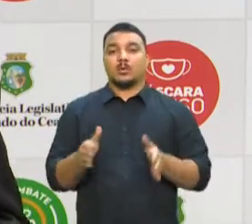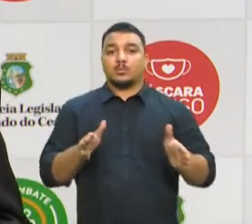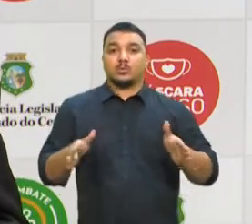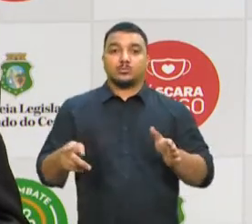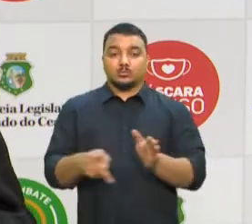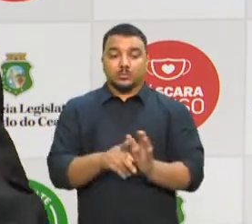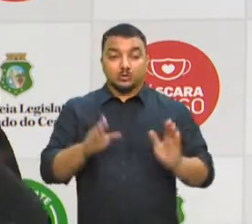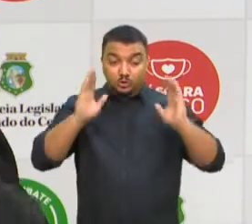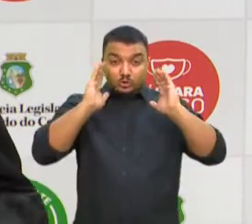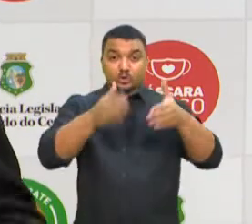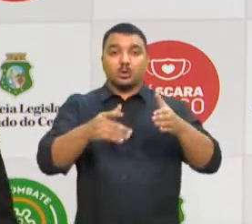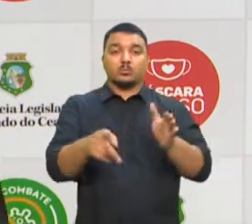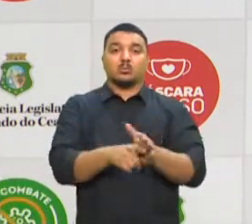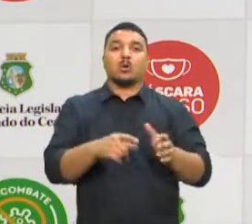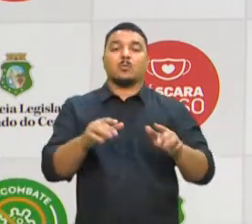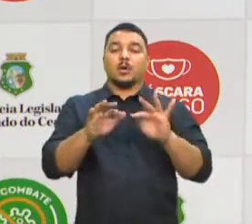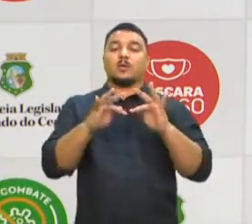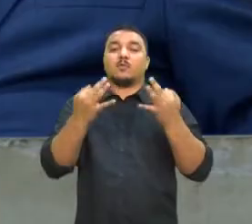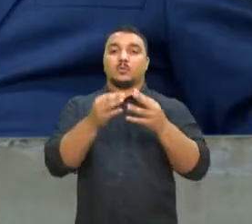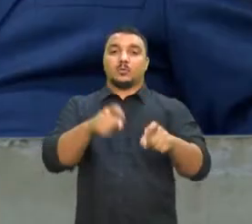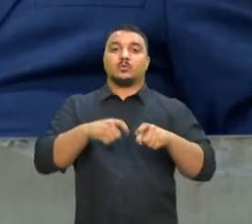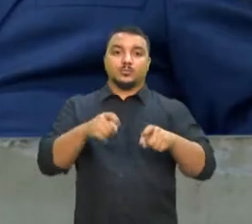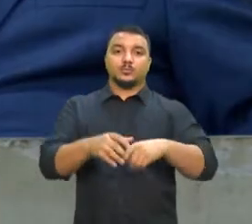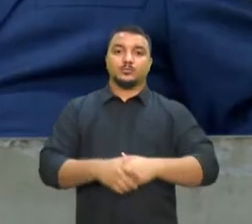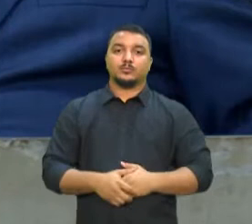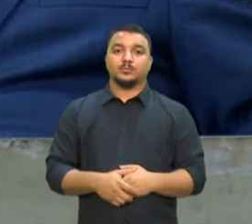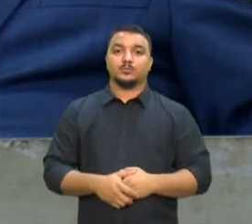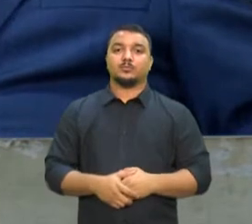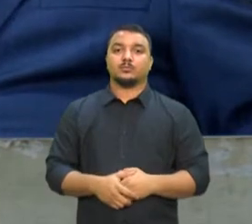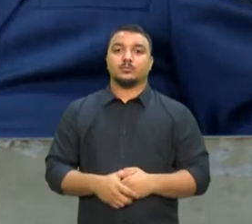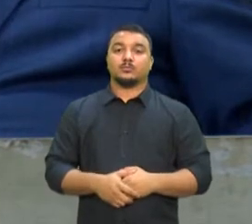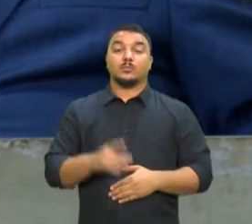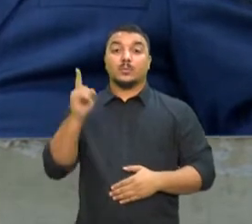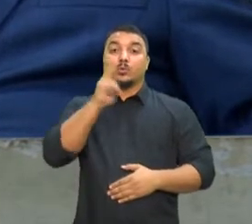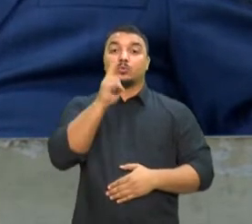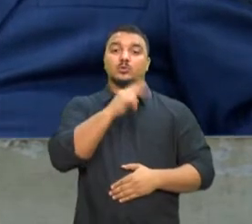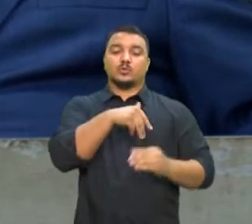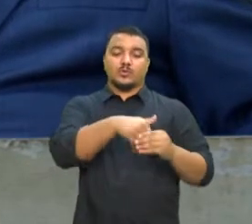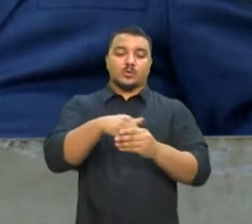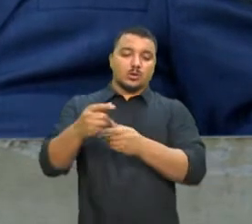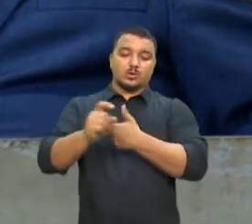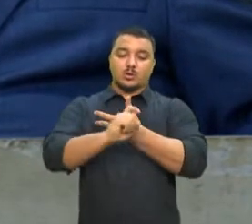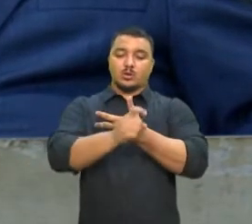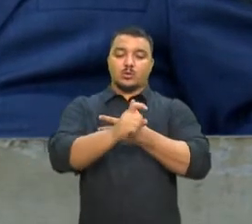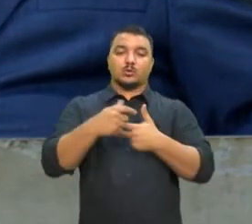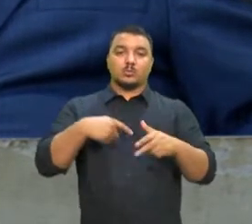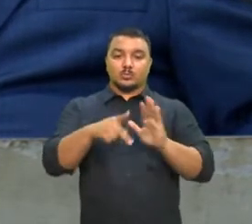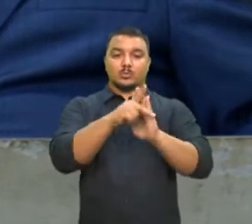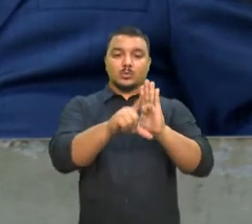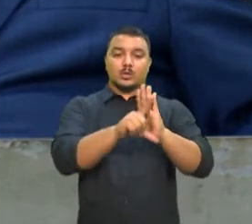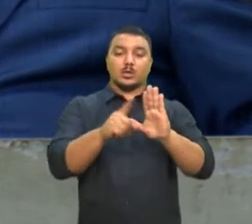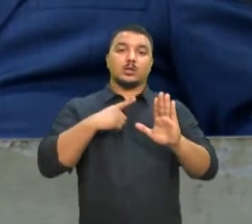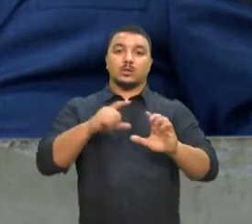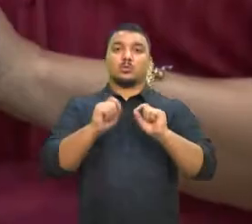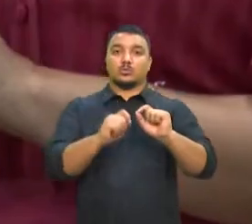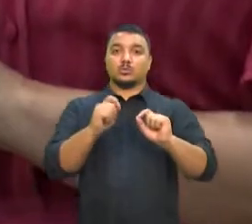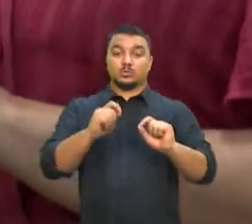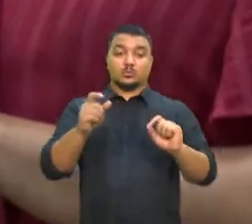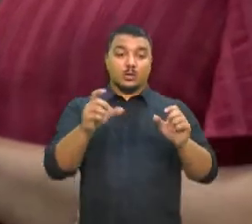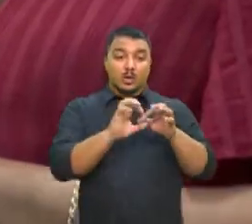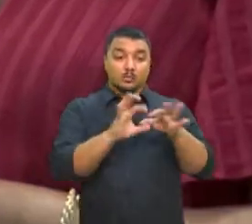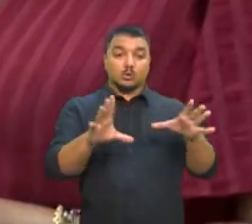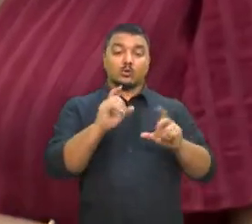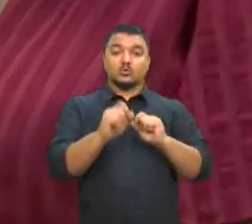direto com a agricultura familiar e com a pequena propriedade. Em regime de urgência, foi votado o projeto de lei que autoriza o Poder Executivo